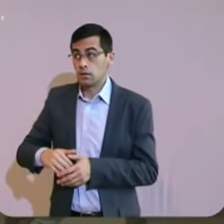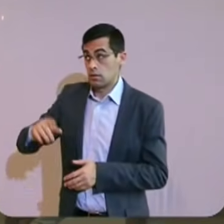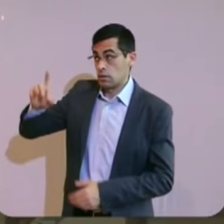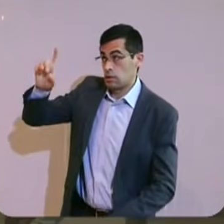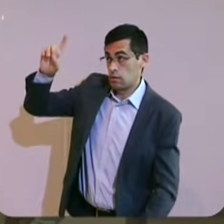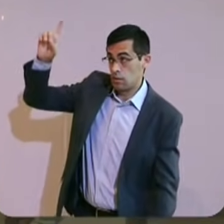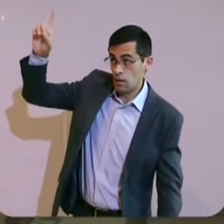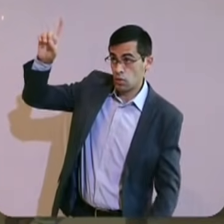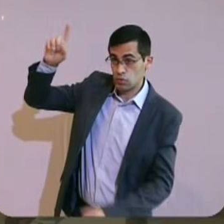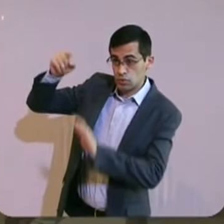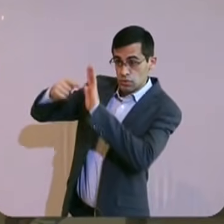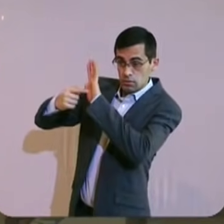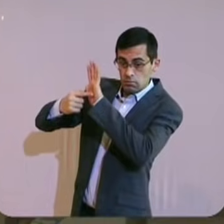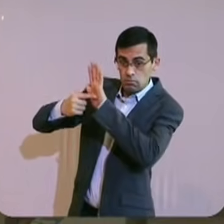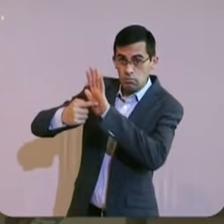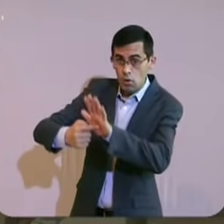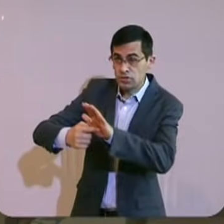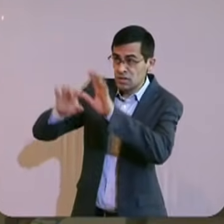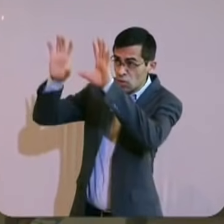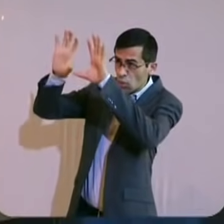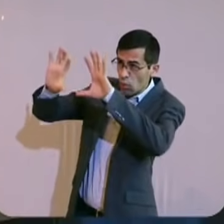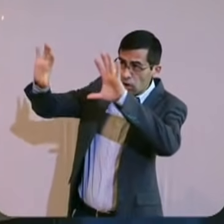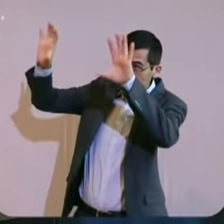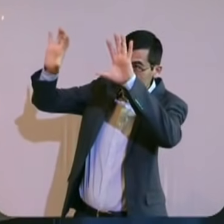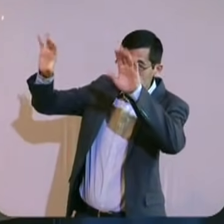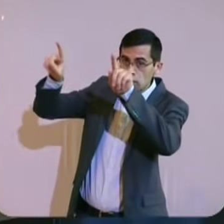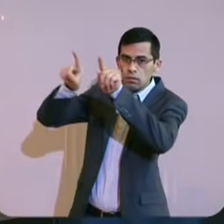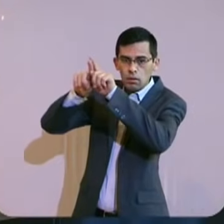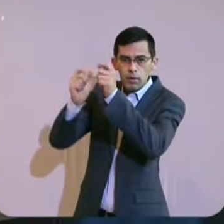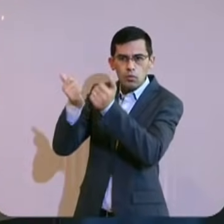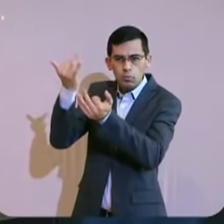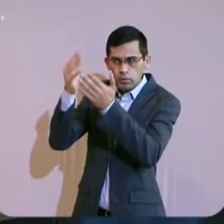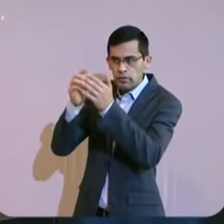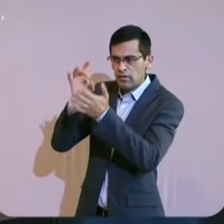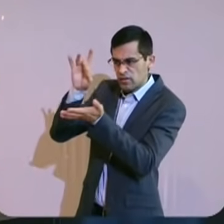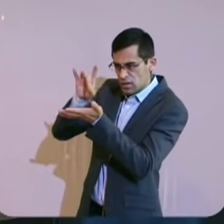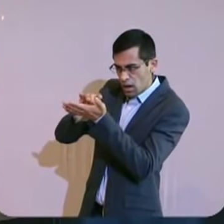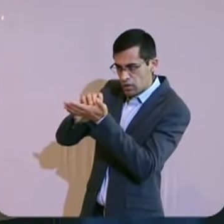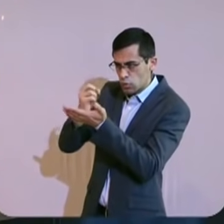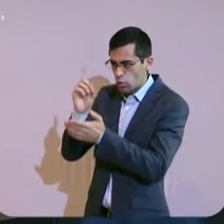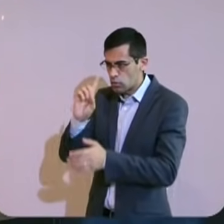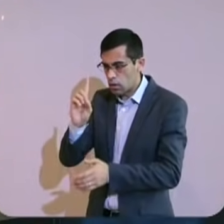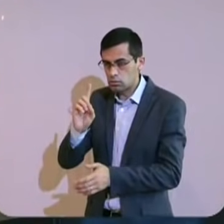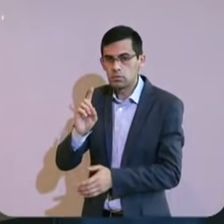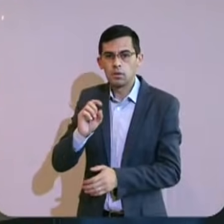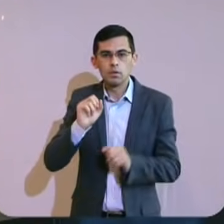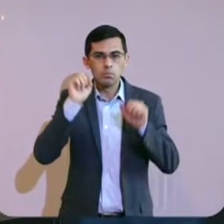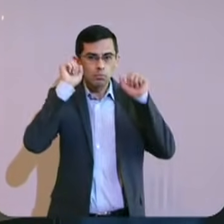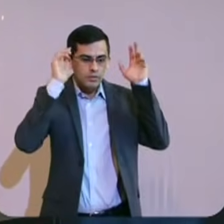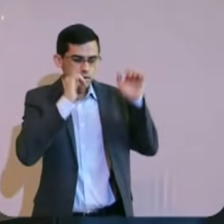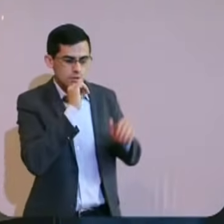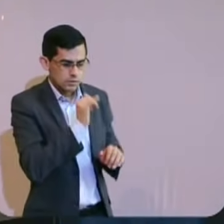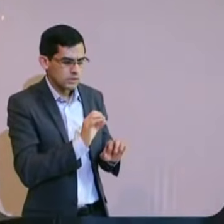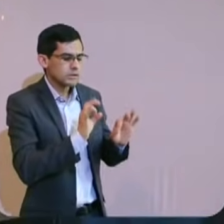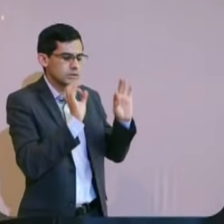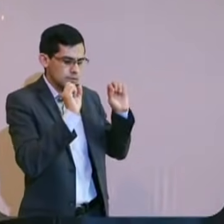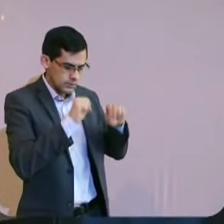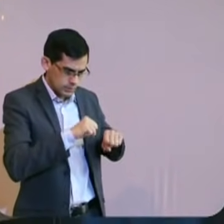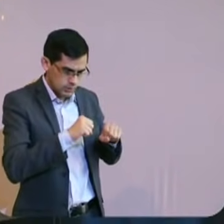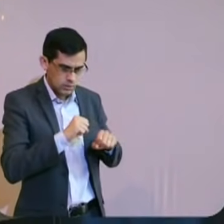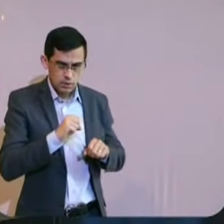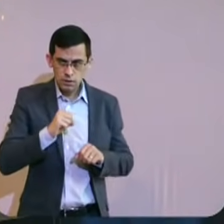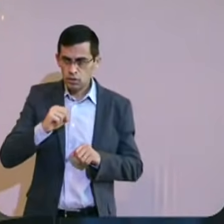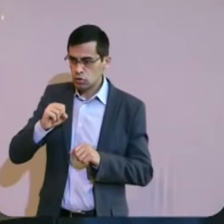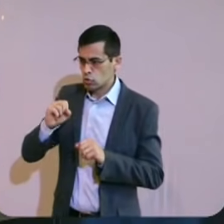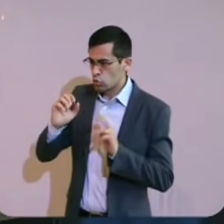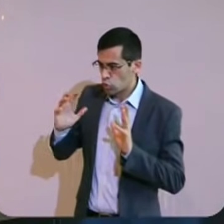Ele se revela com a sua nuvem e com o seu fogo. É verdade ou não é verdade? Todos nós